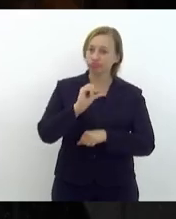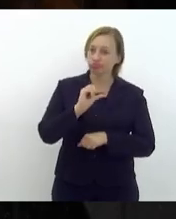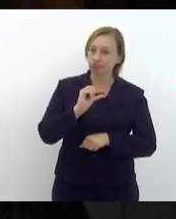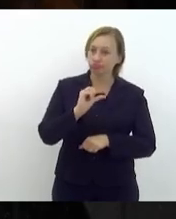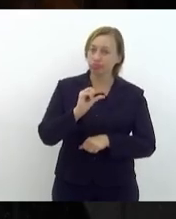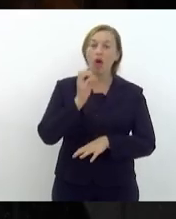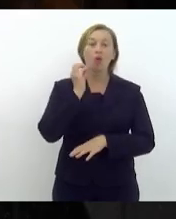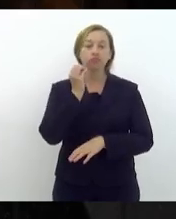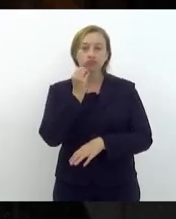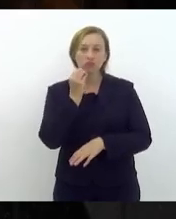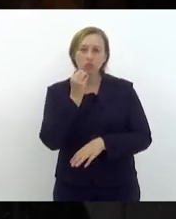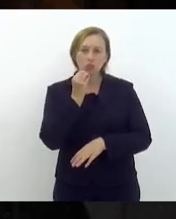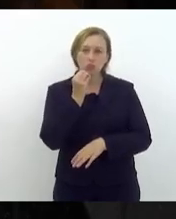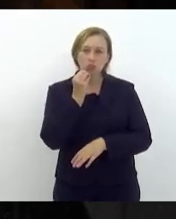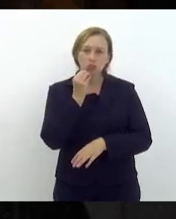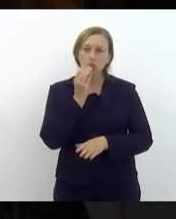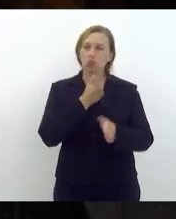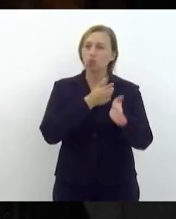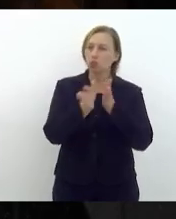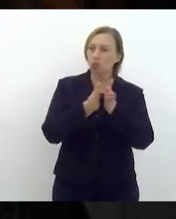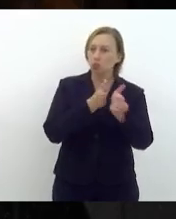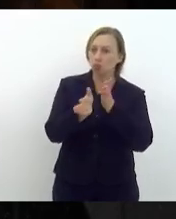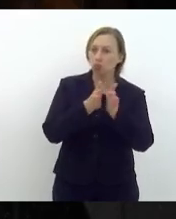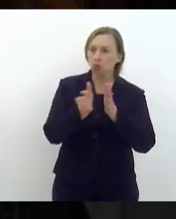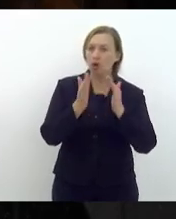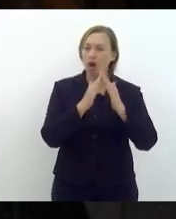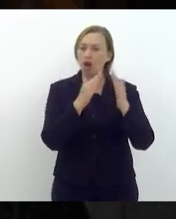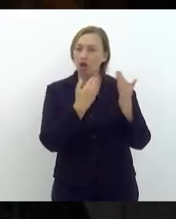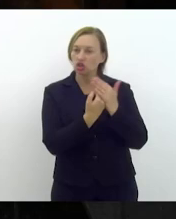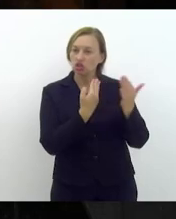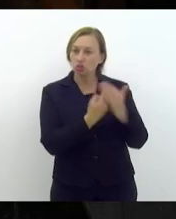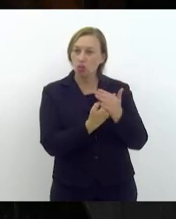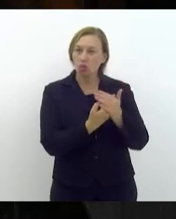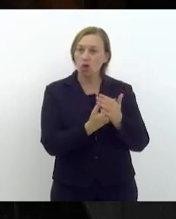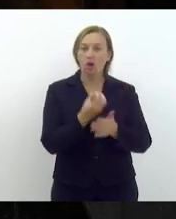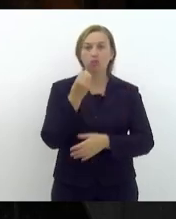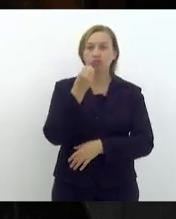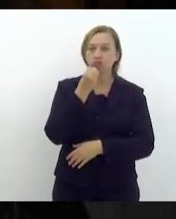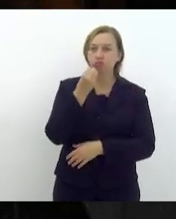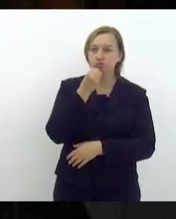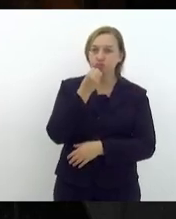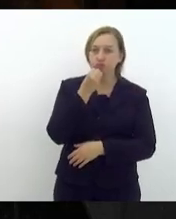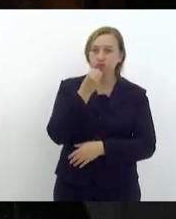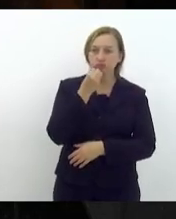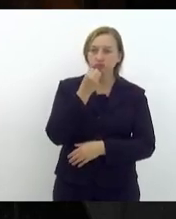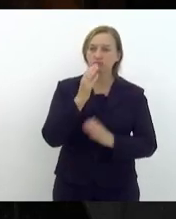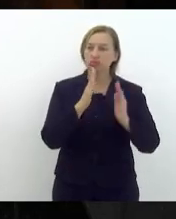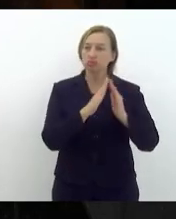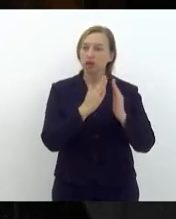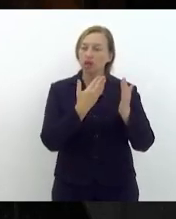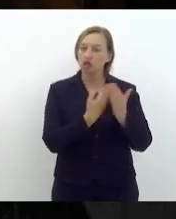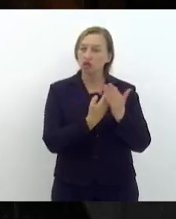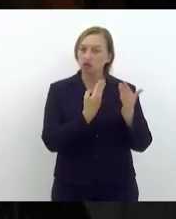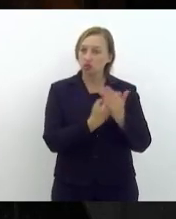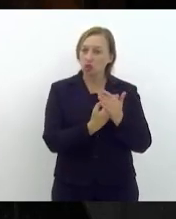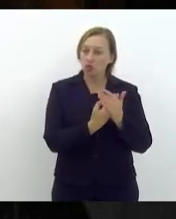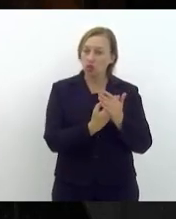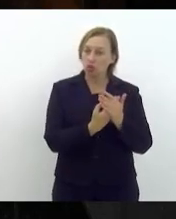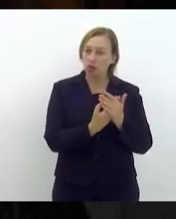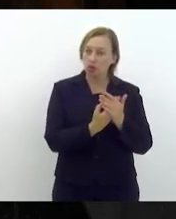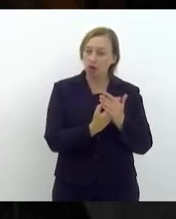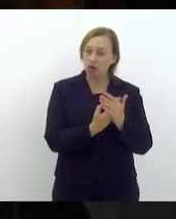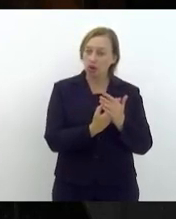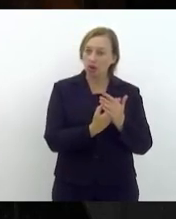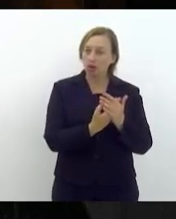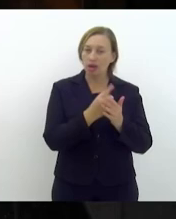a oportunidade do acesso à escola a oportunidade da escola Atrativa para não evasão